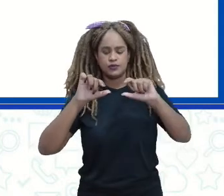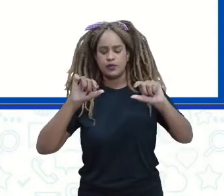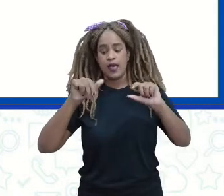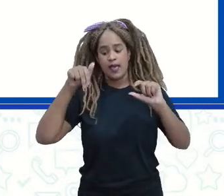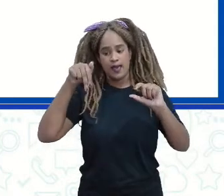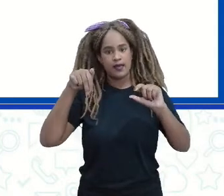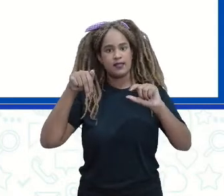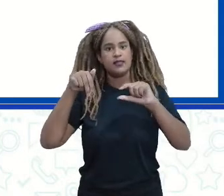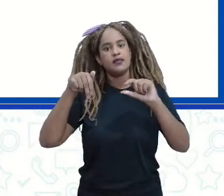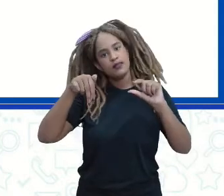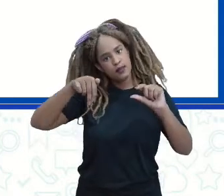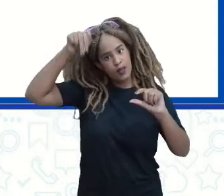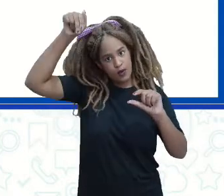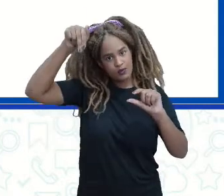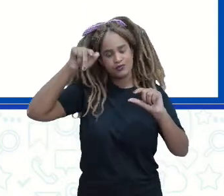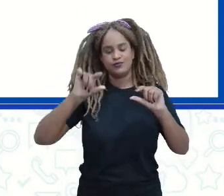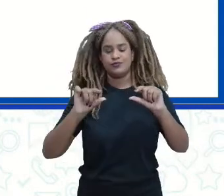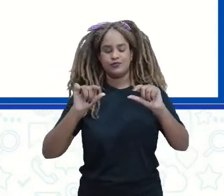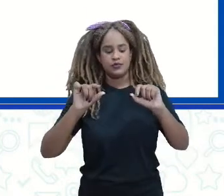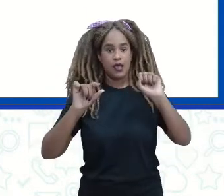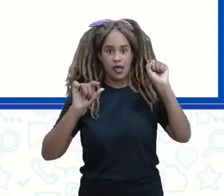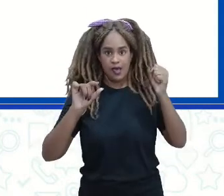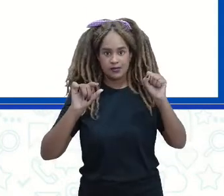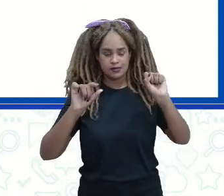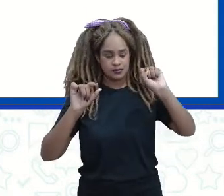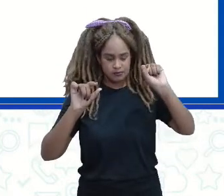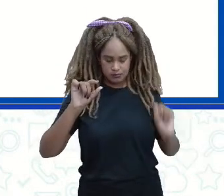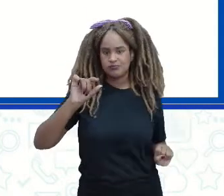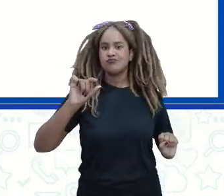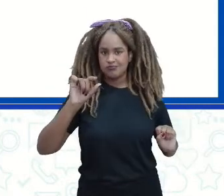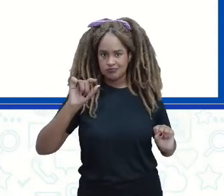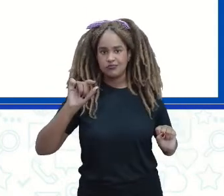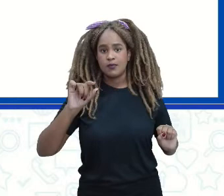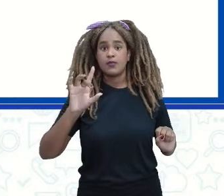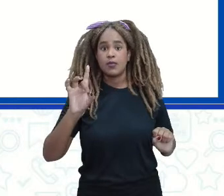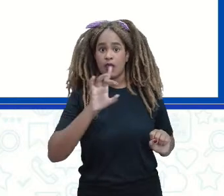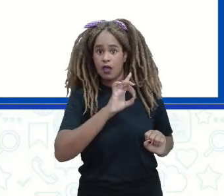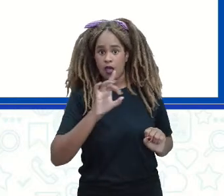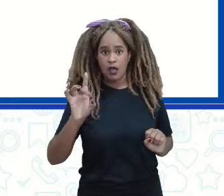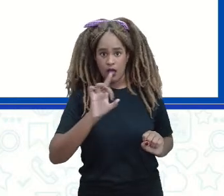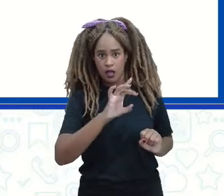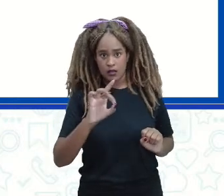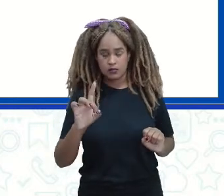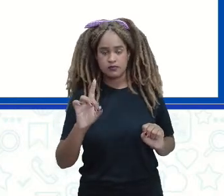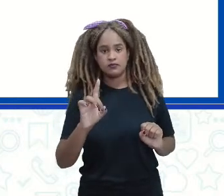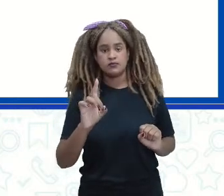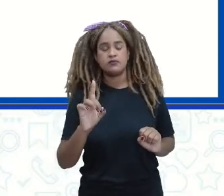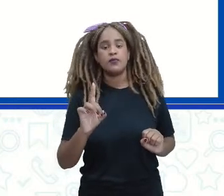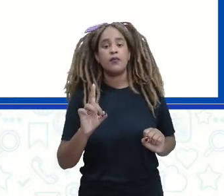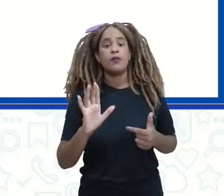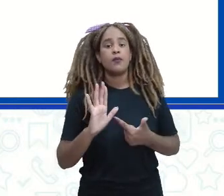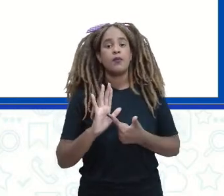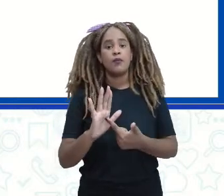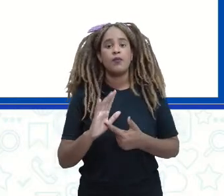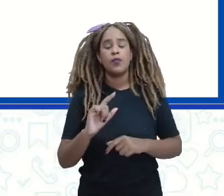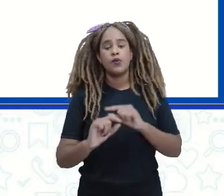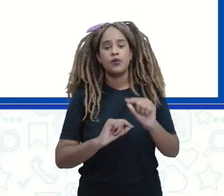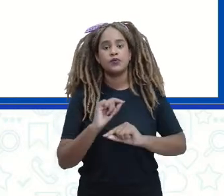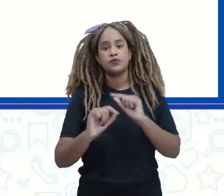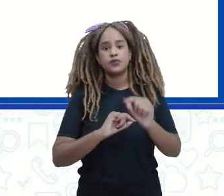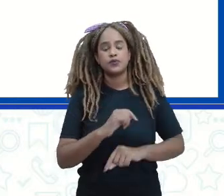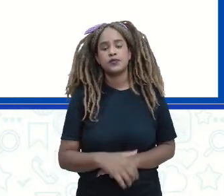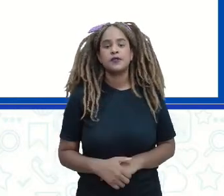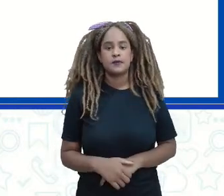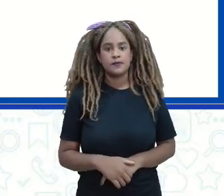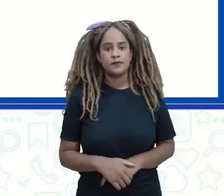N, polo sul é o S. E cada polo desse apresenta aí, né,